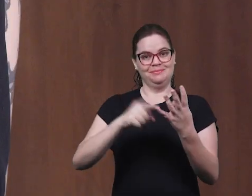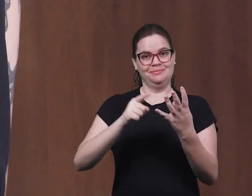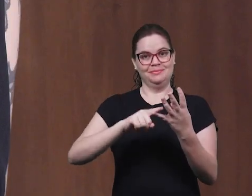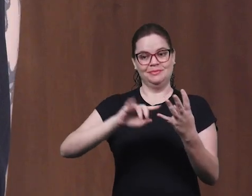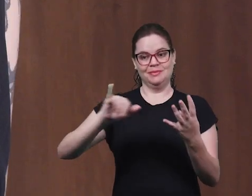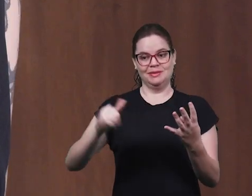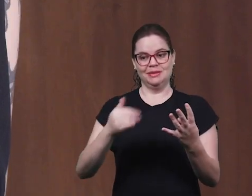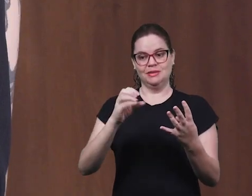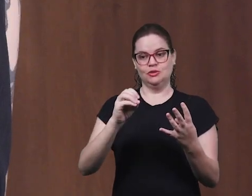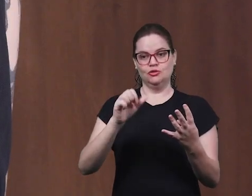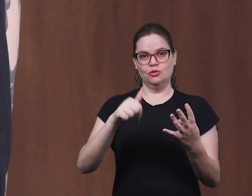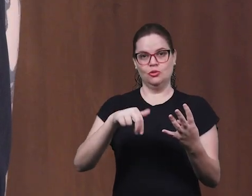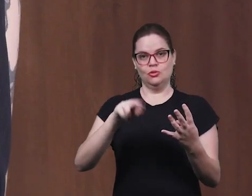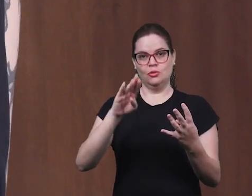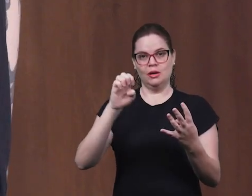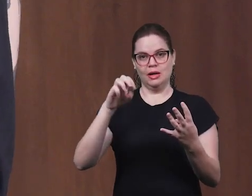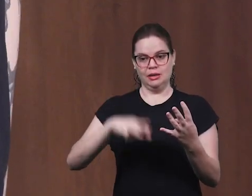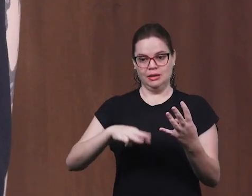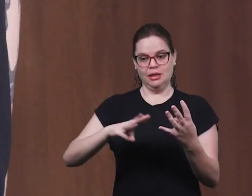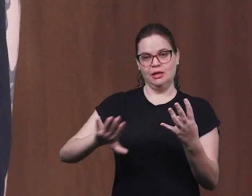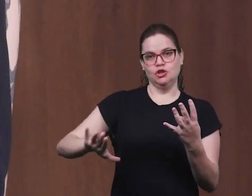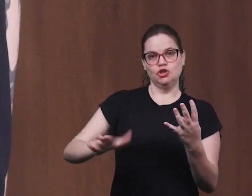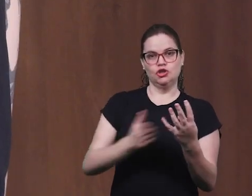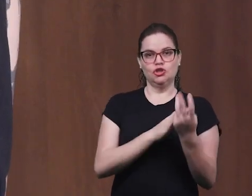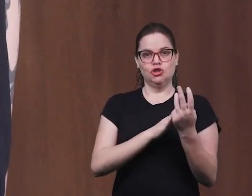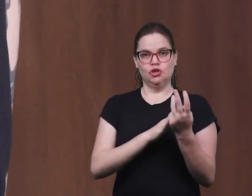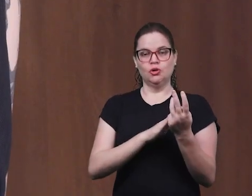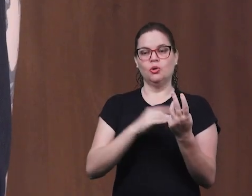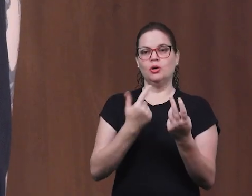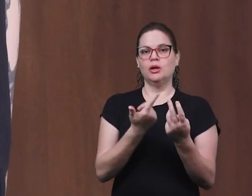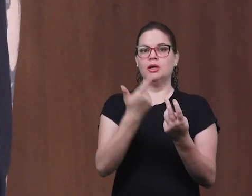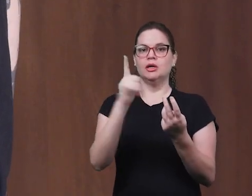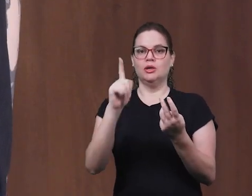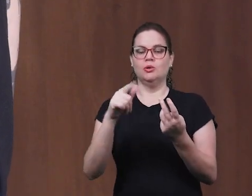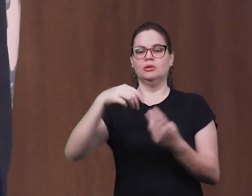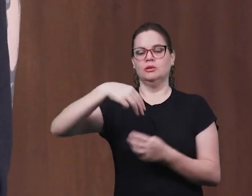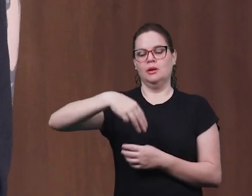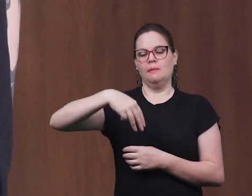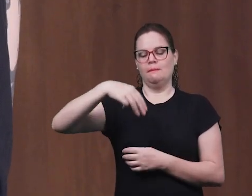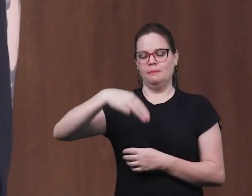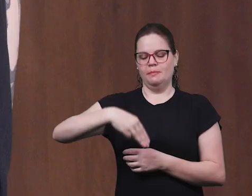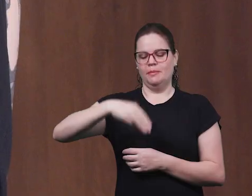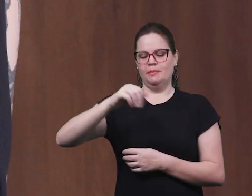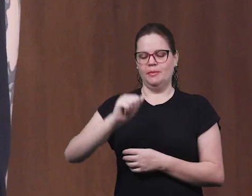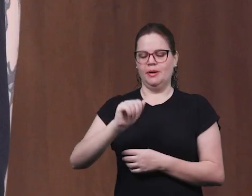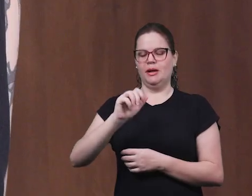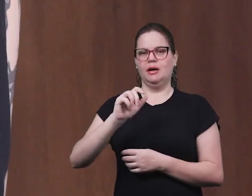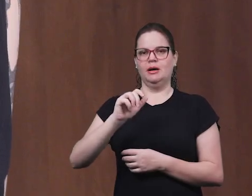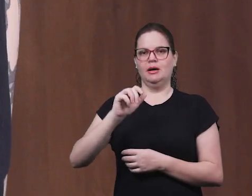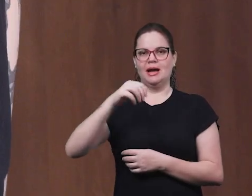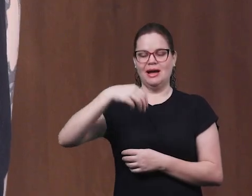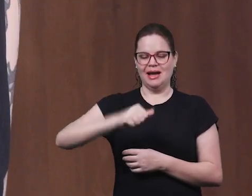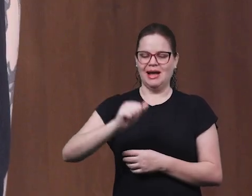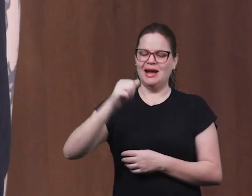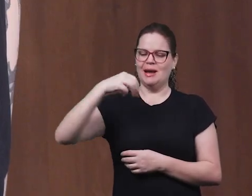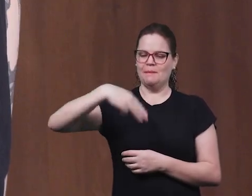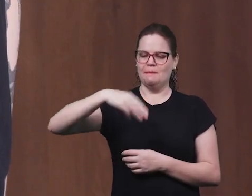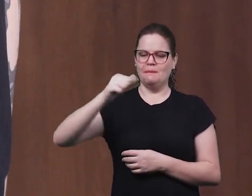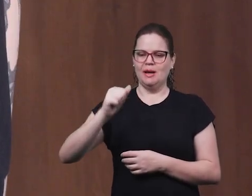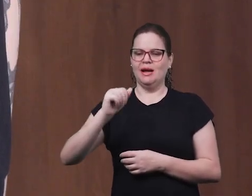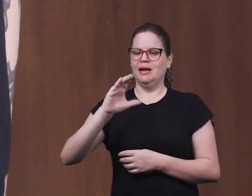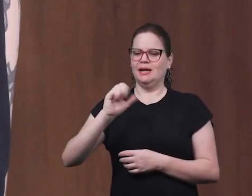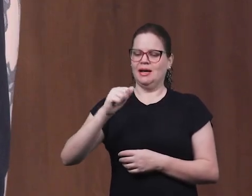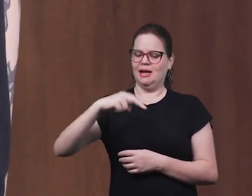Matanias no lugar dele e trocou o nome dele para Zedequias. Então, aqui